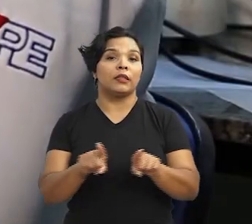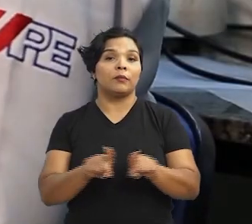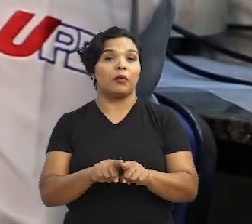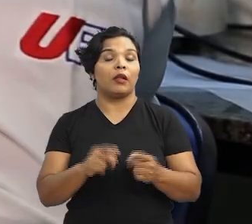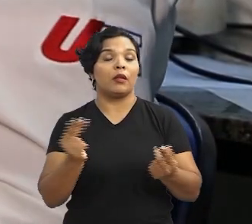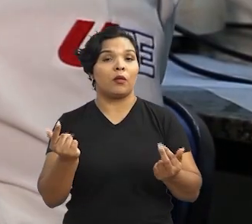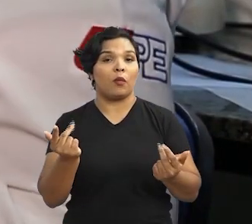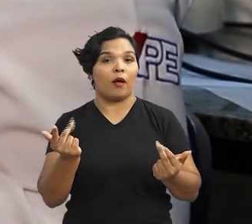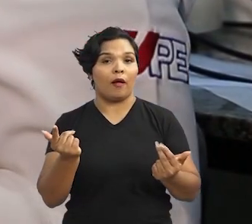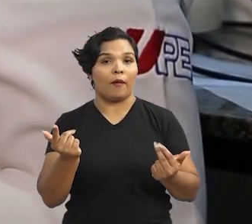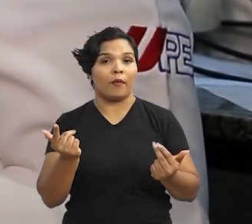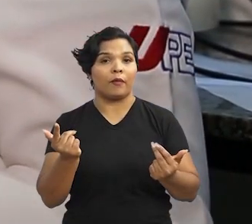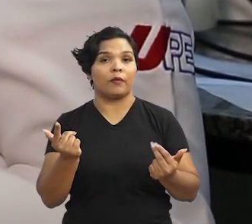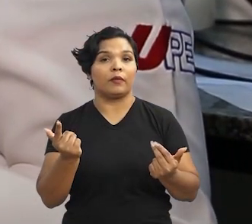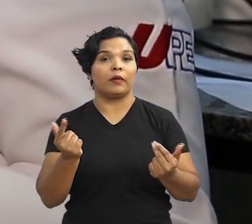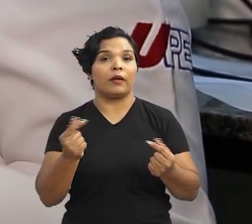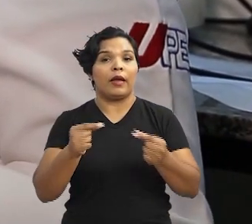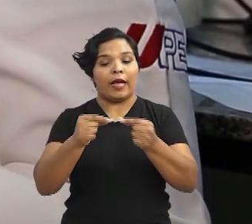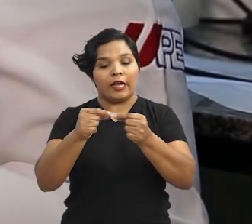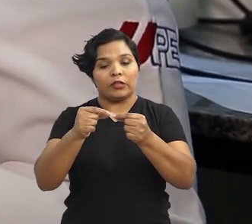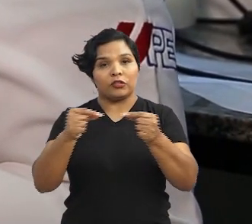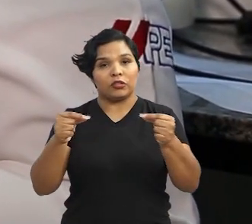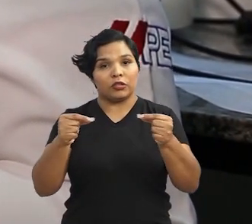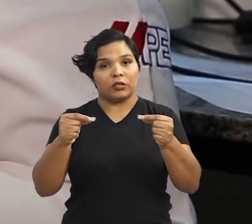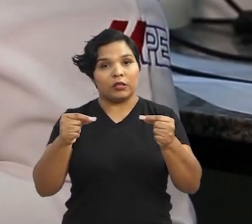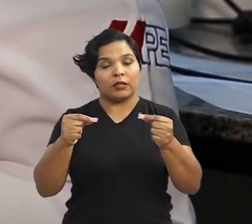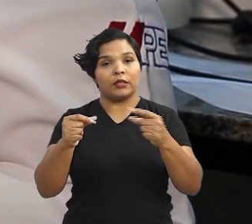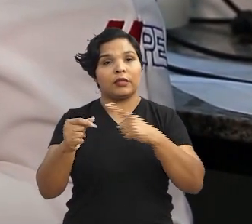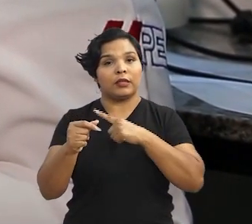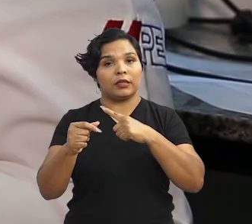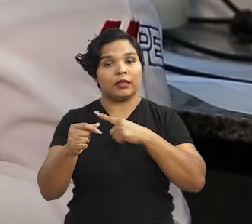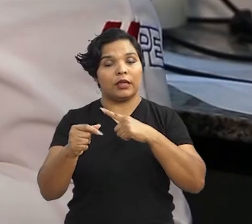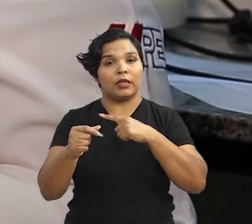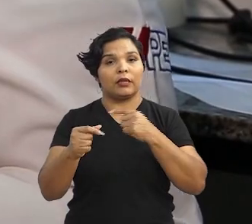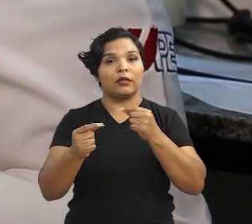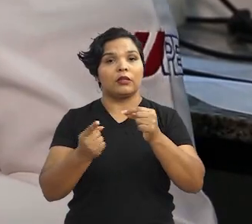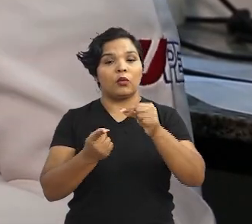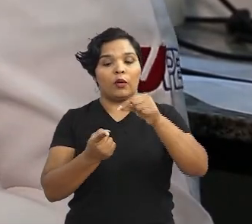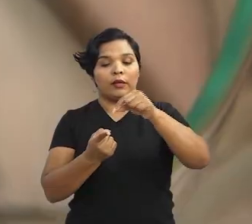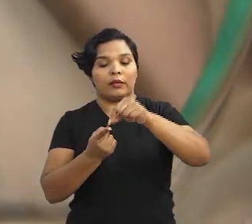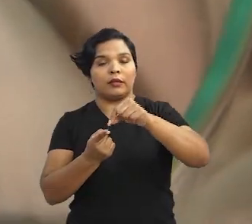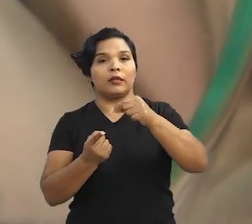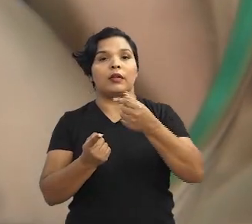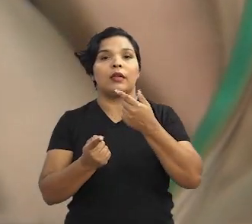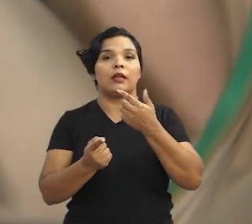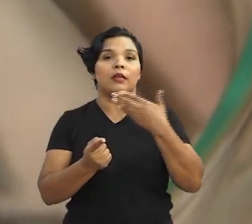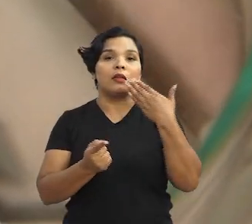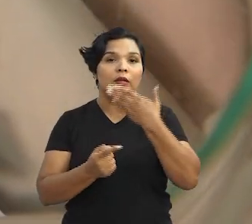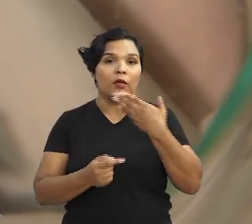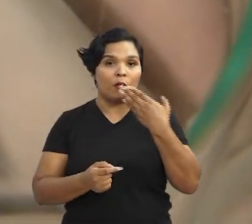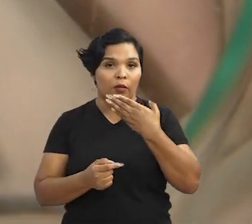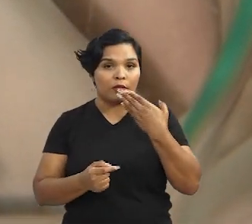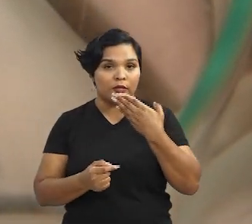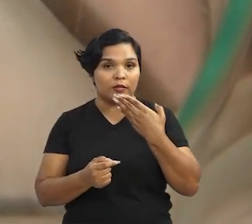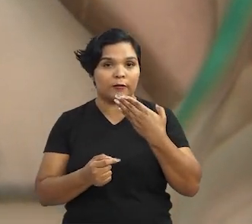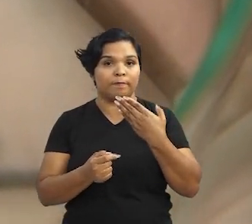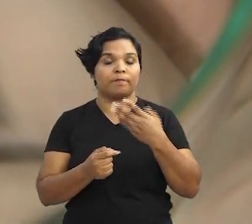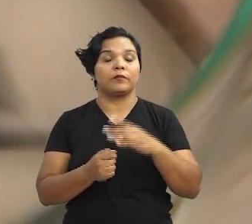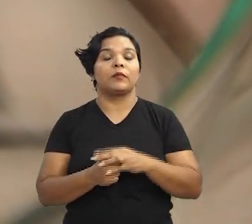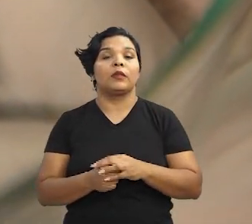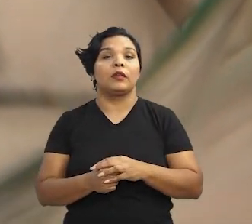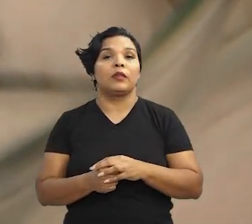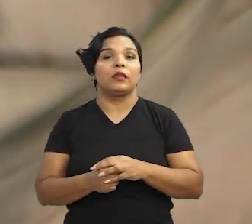Da mesma forma que aquela tira que a gente tem no sensor de glicose, aqui a gente tem esses